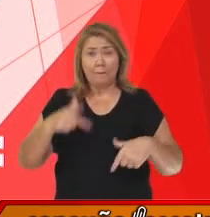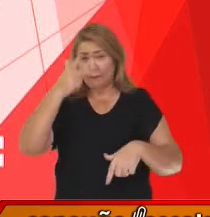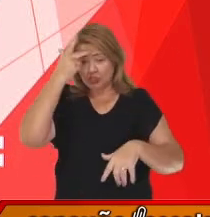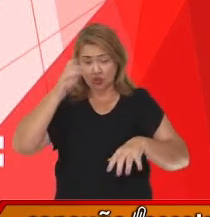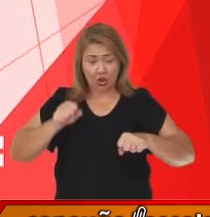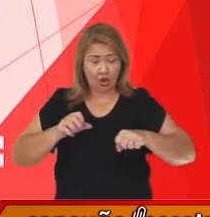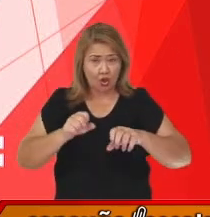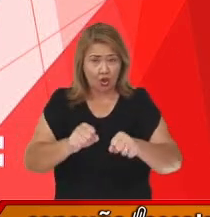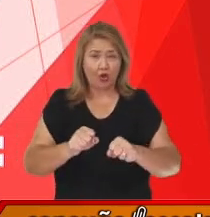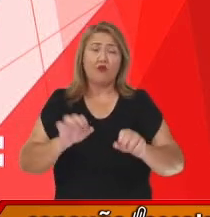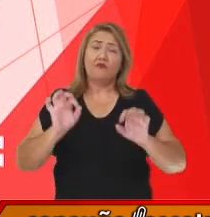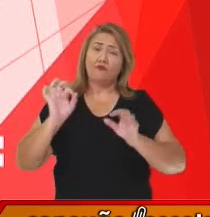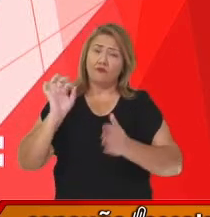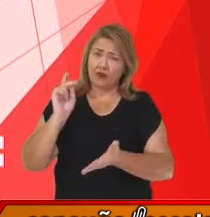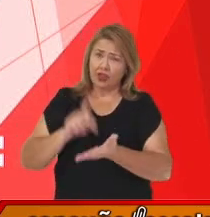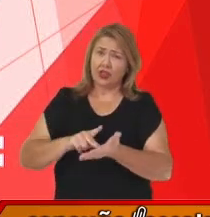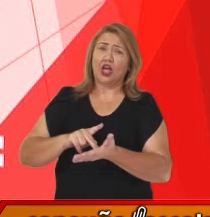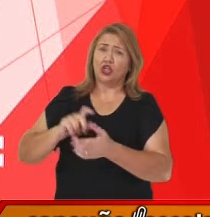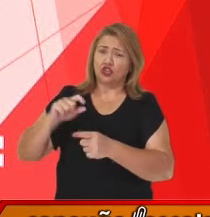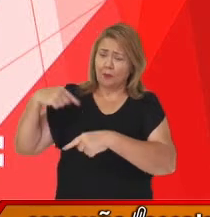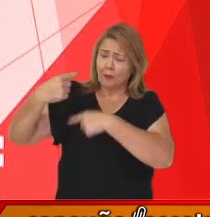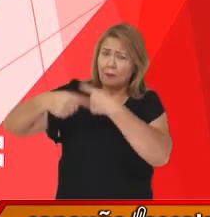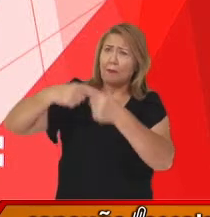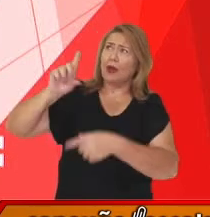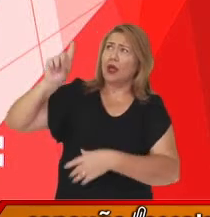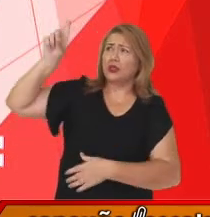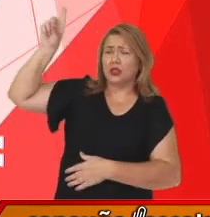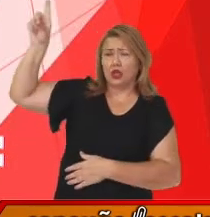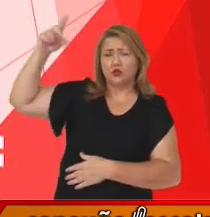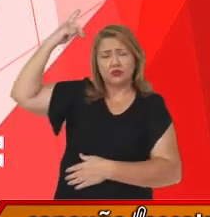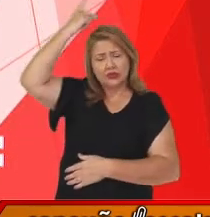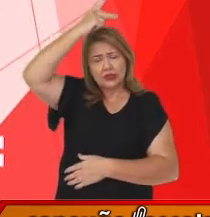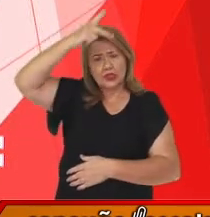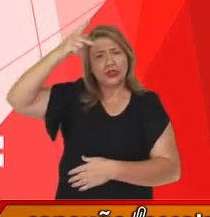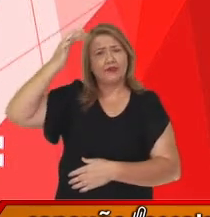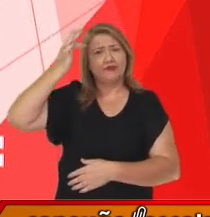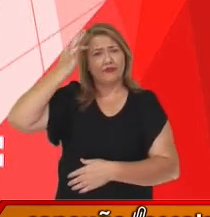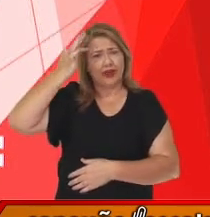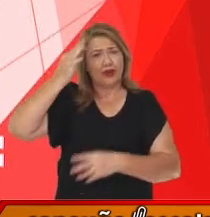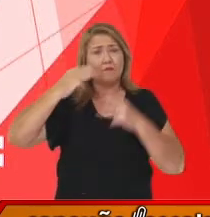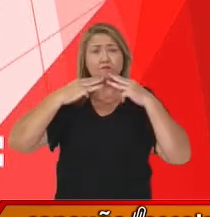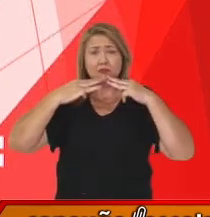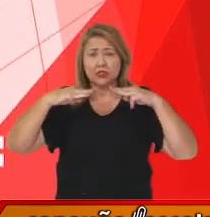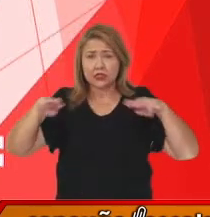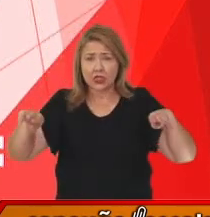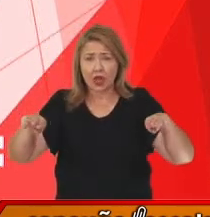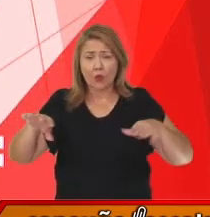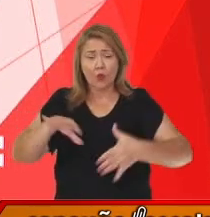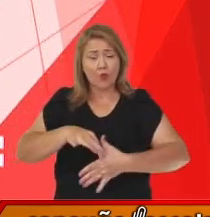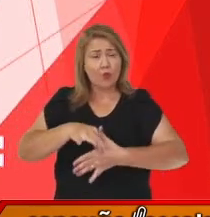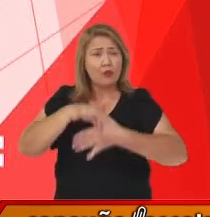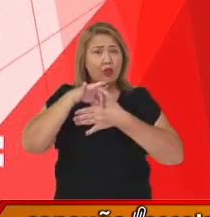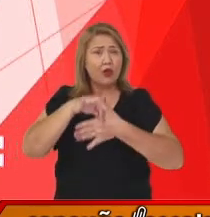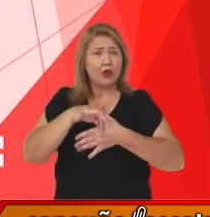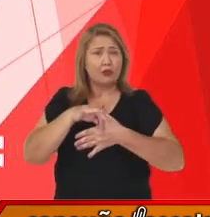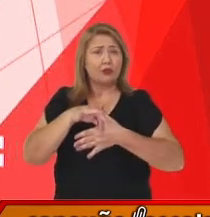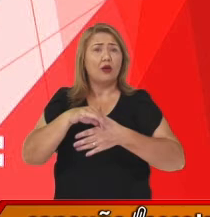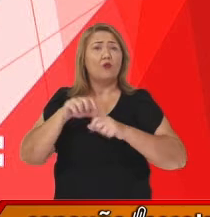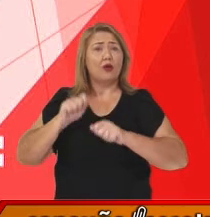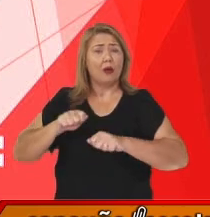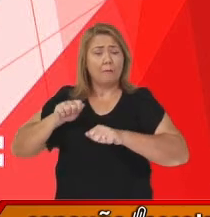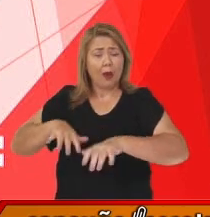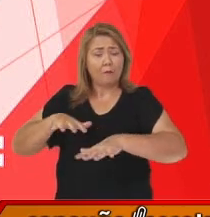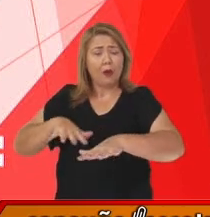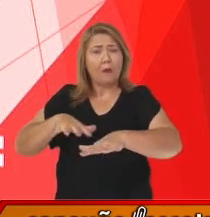do povo eleito, pois prestavam a santa fé. Nossa missão é liderar os exércitos